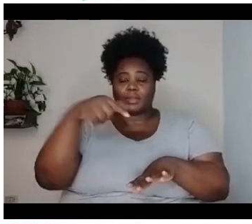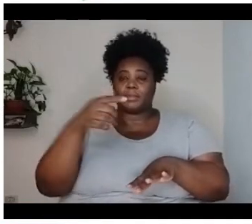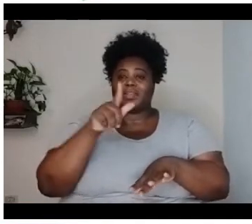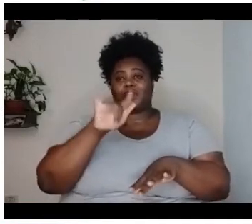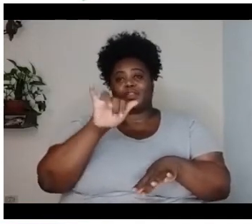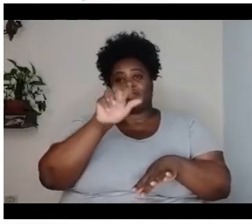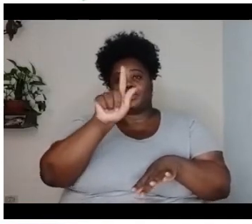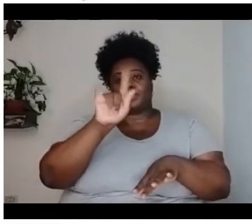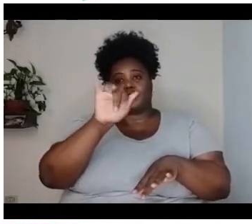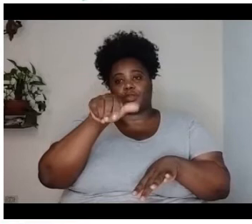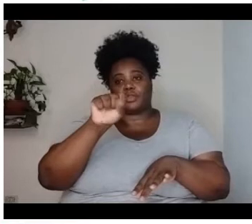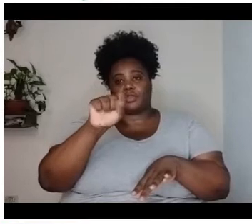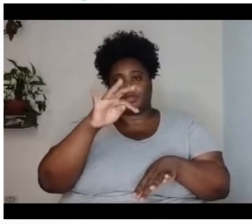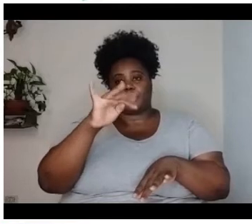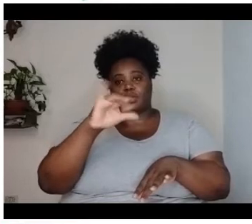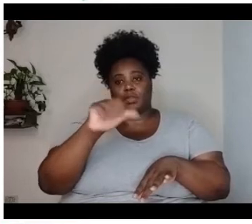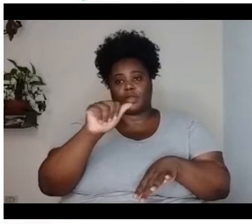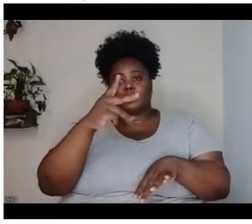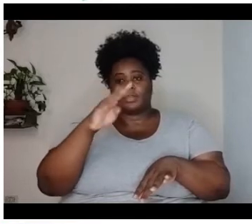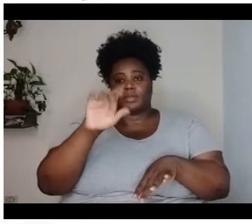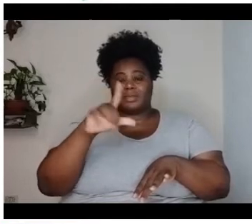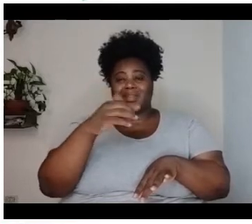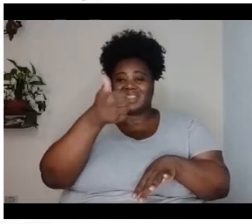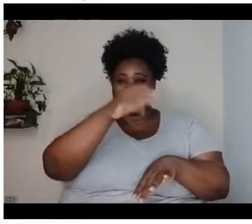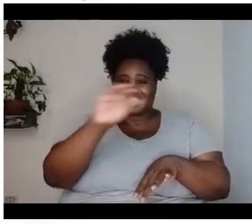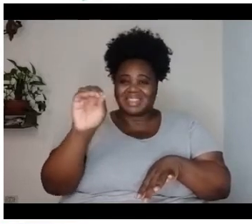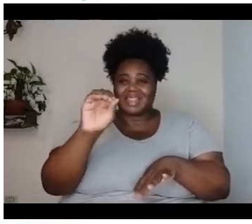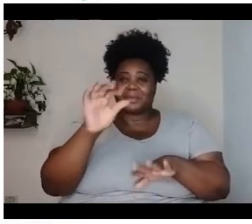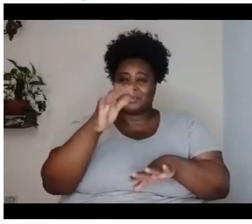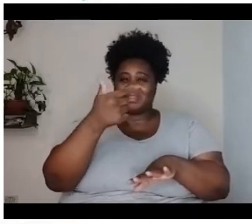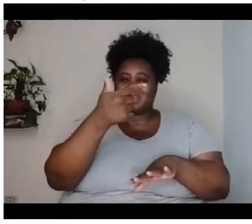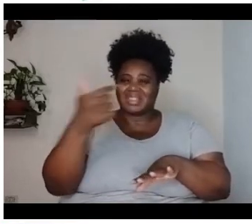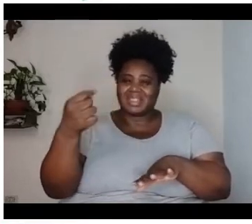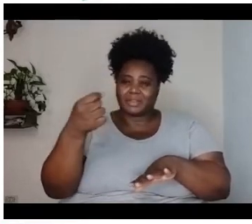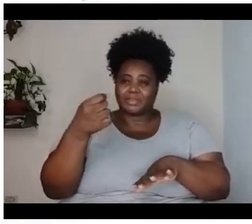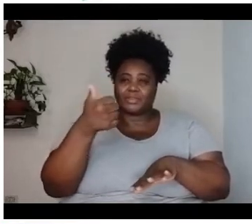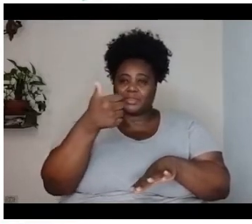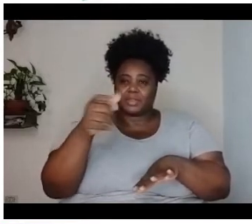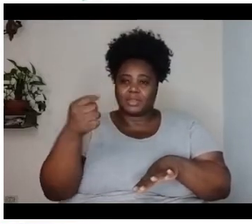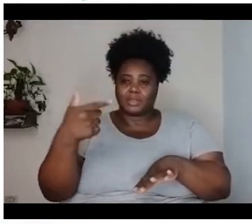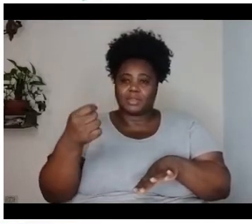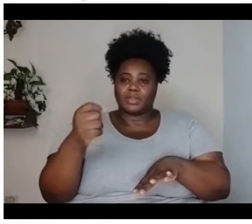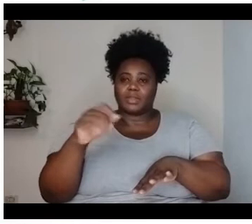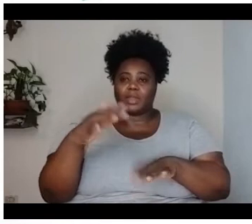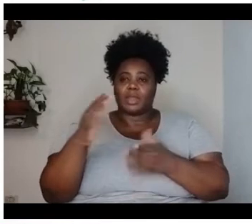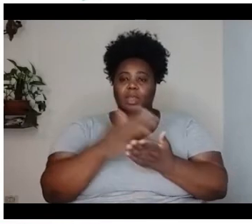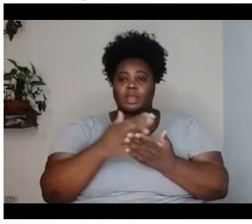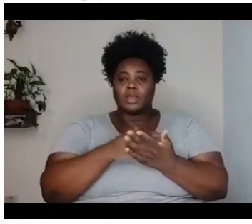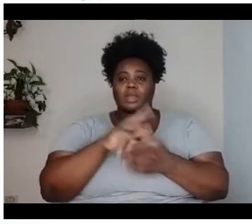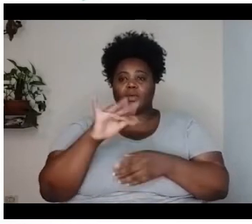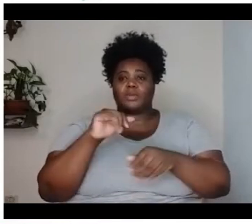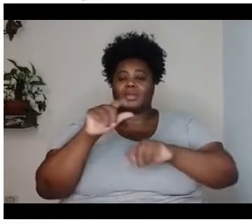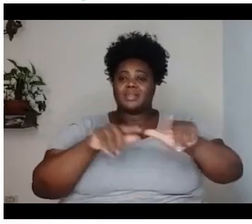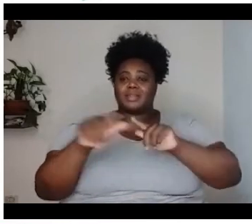com aqueles 100 meninos que chegaram a ser até 120, porque alguns no decorrer do trabalho foi um trabalho